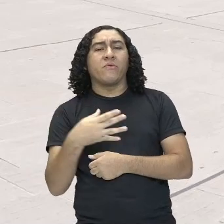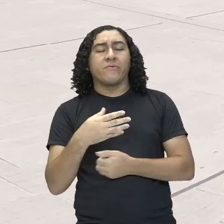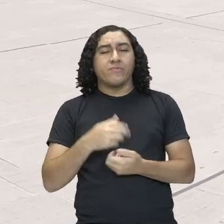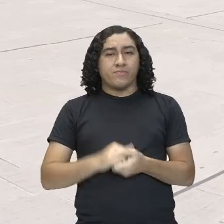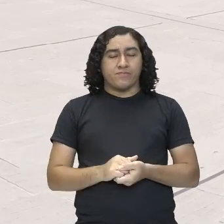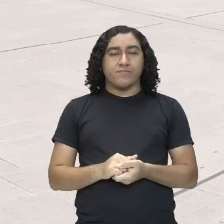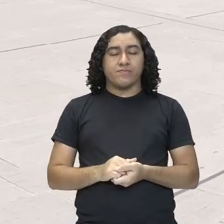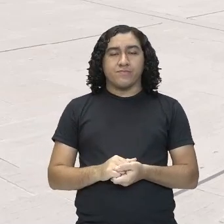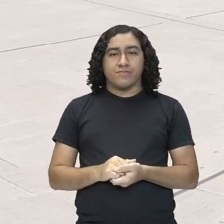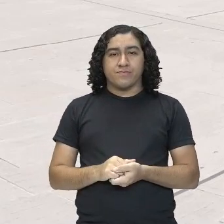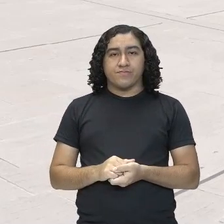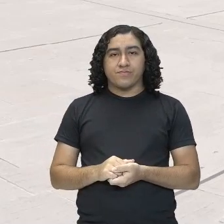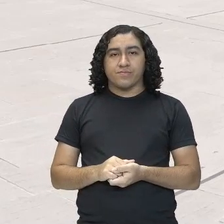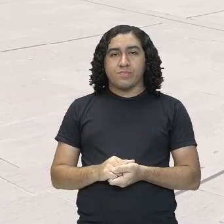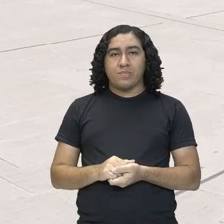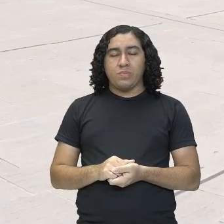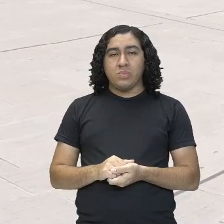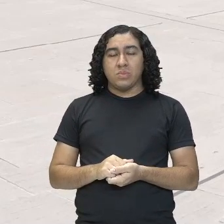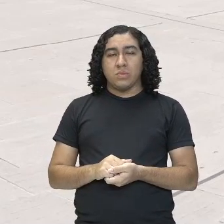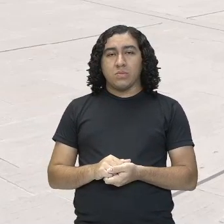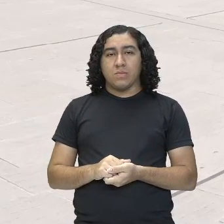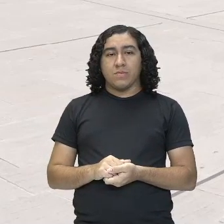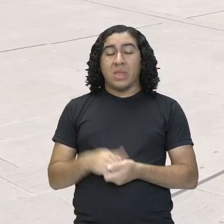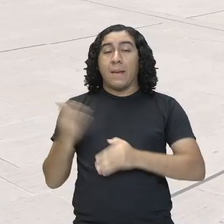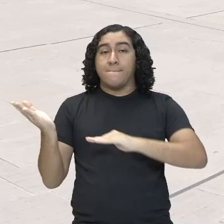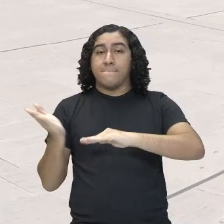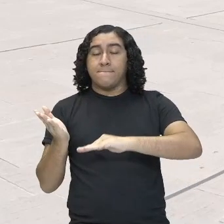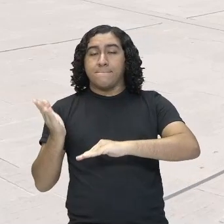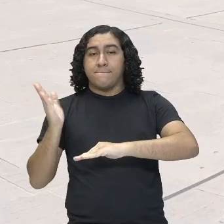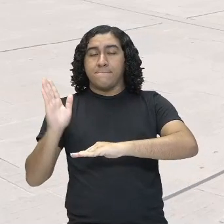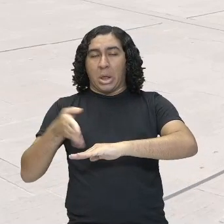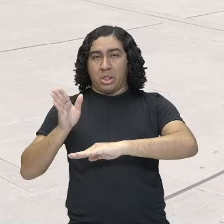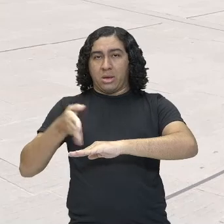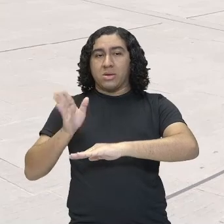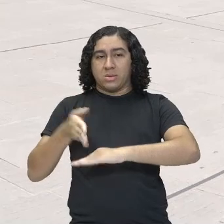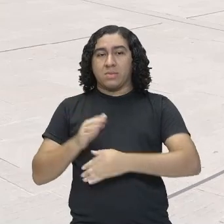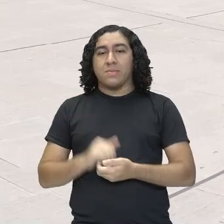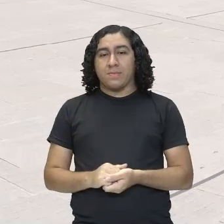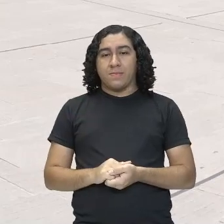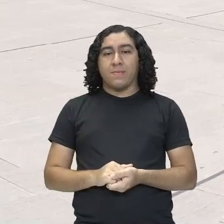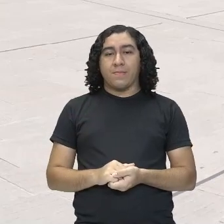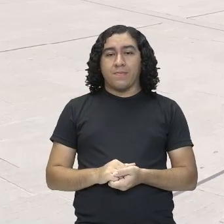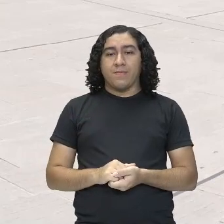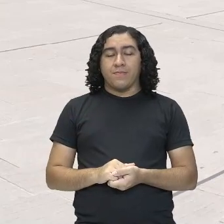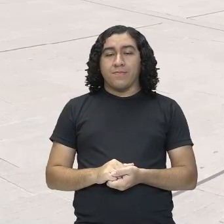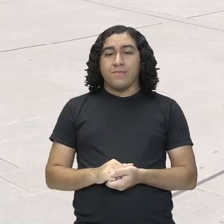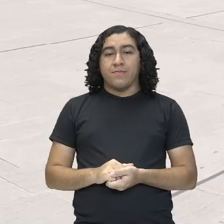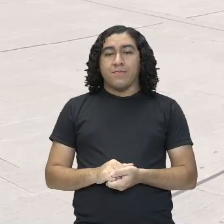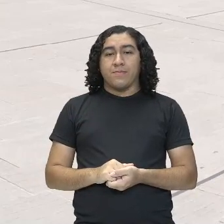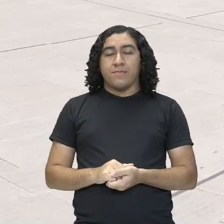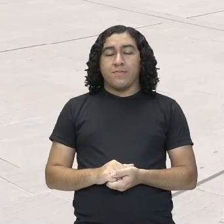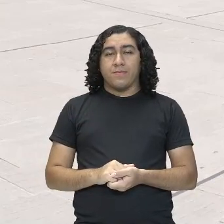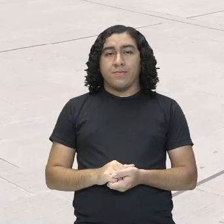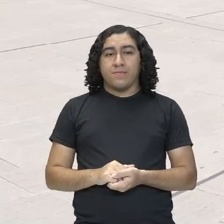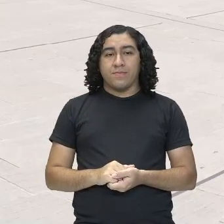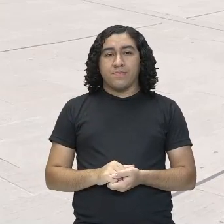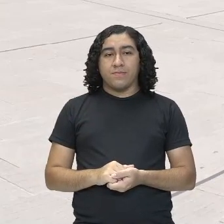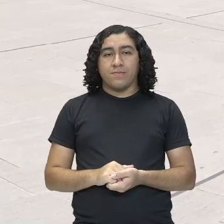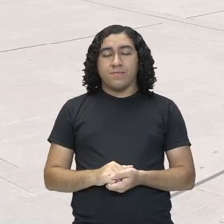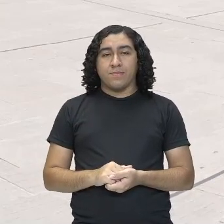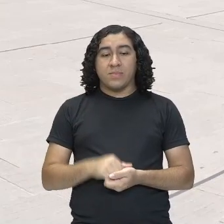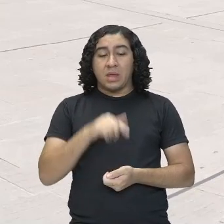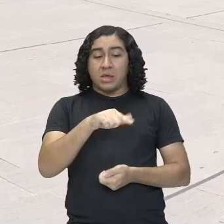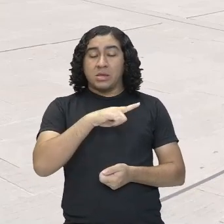A Idade Moderna. Então vamos verificar que o Renascimento ele vai dar ali benefícios e